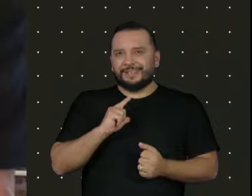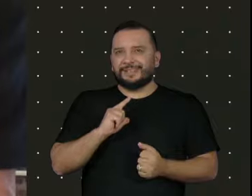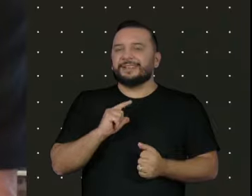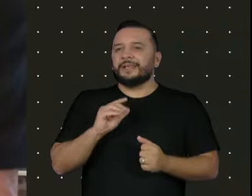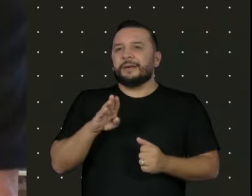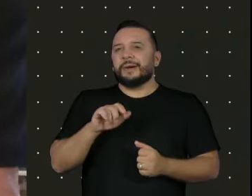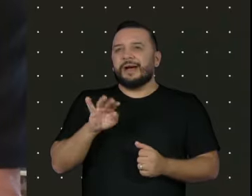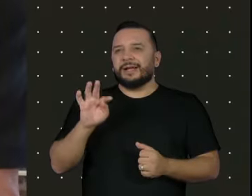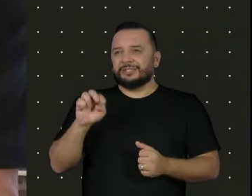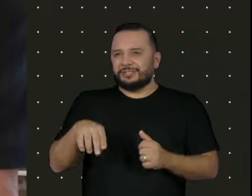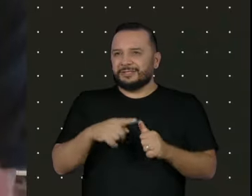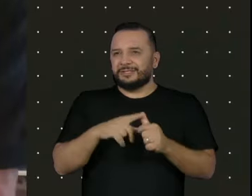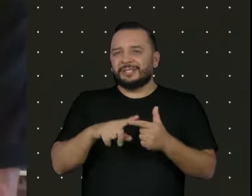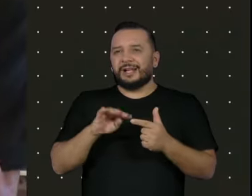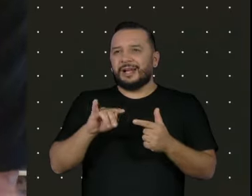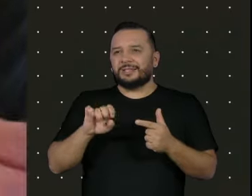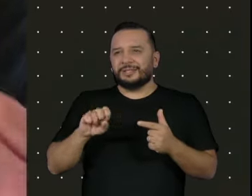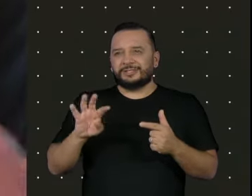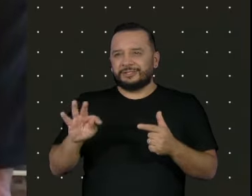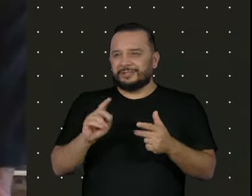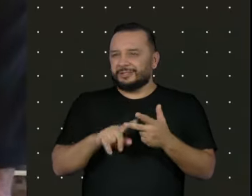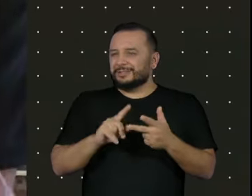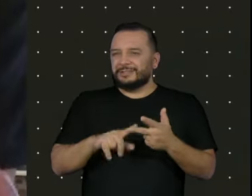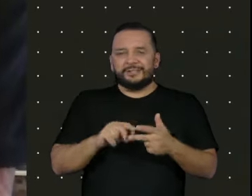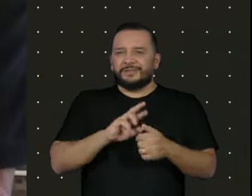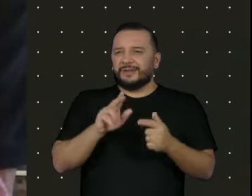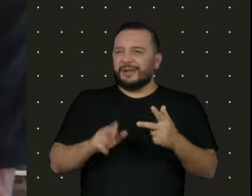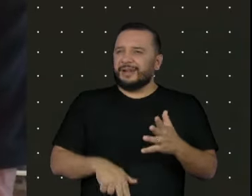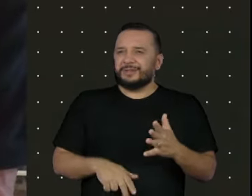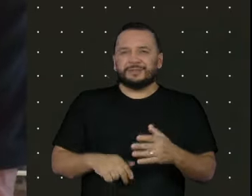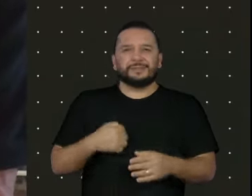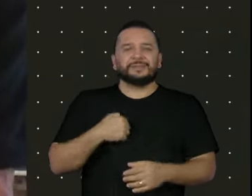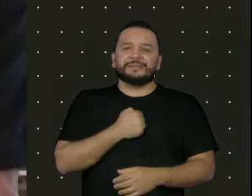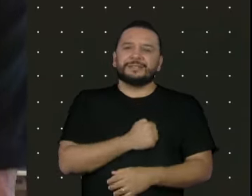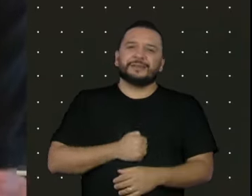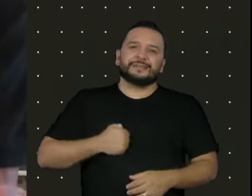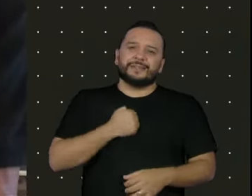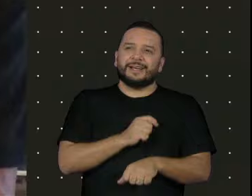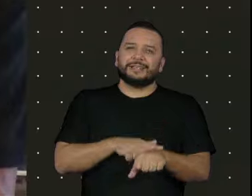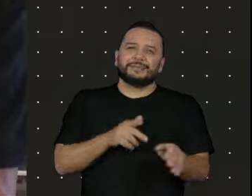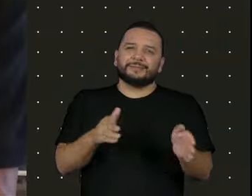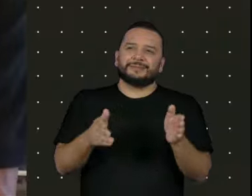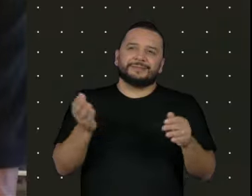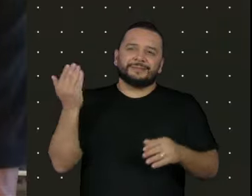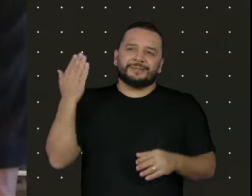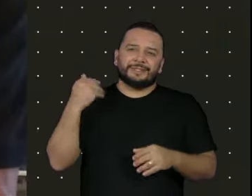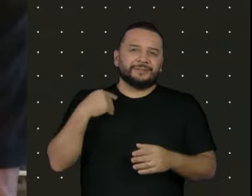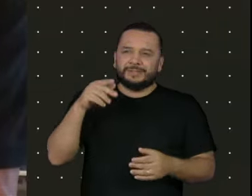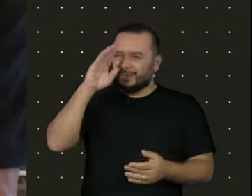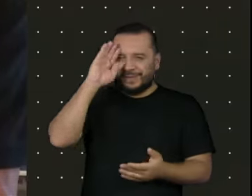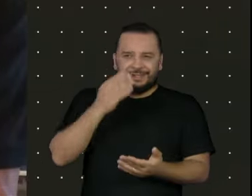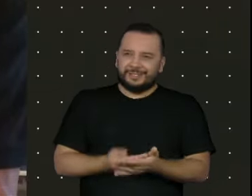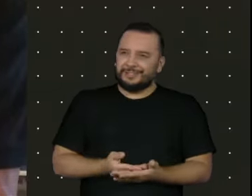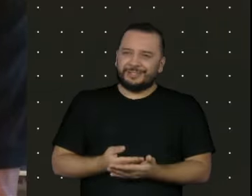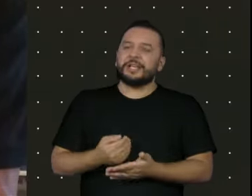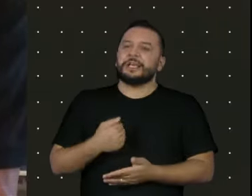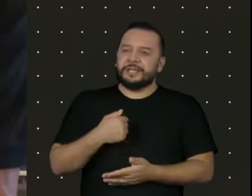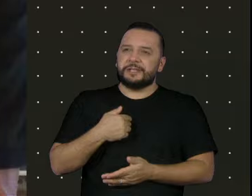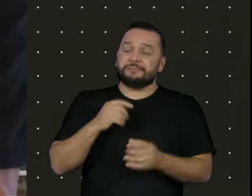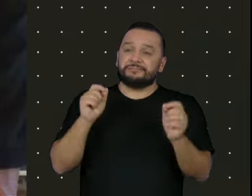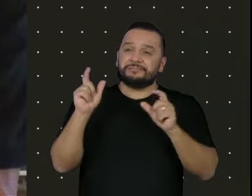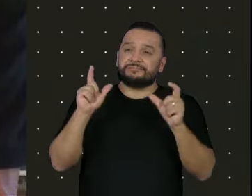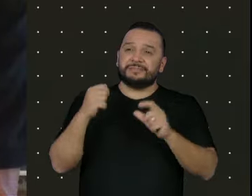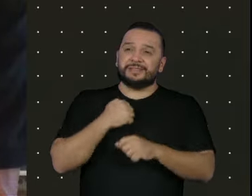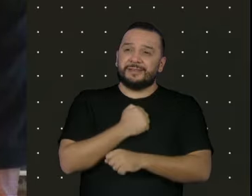Baden. Nossa, as saudades que eu tenho desse tempo, você não acredita, Claudete. É um negócio